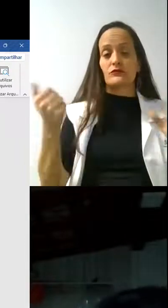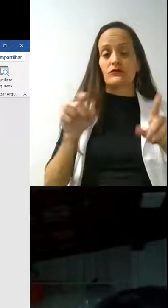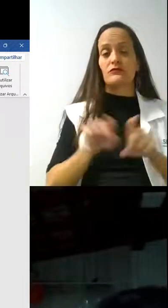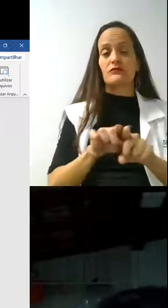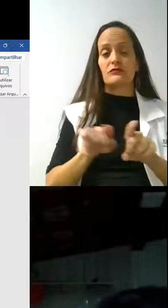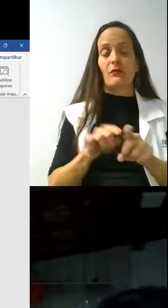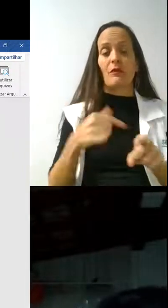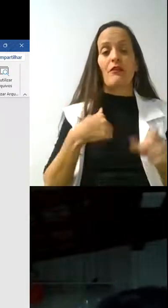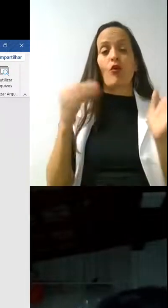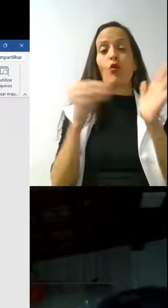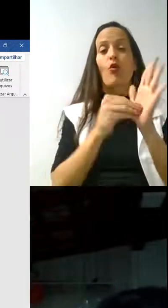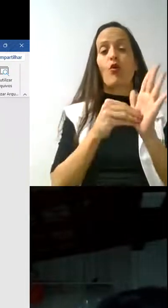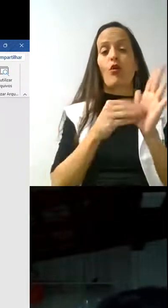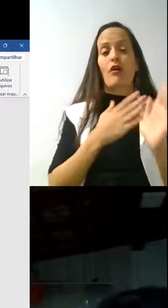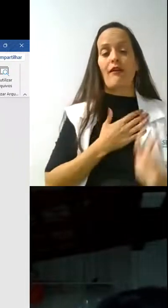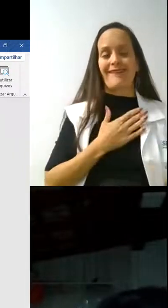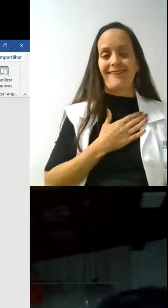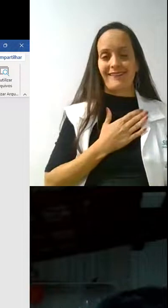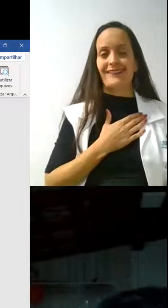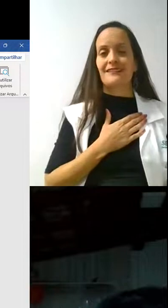Seria excluir